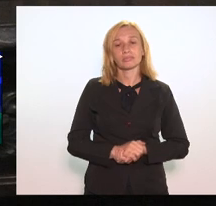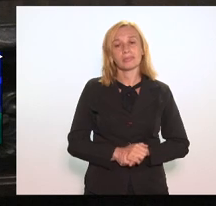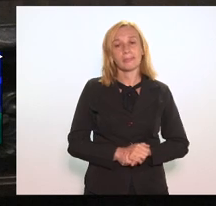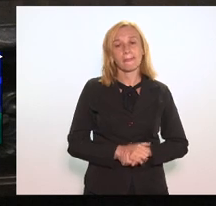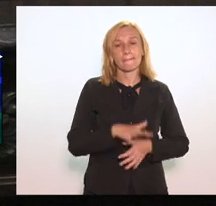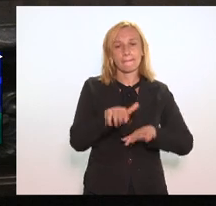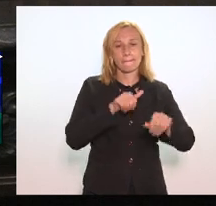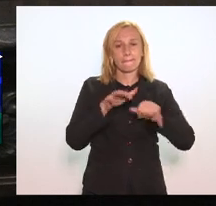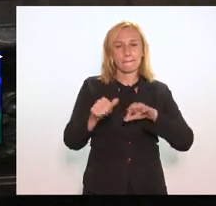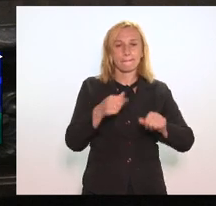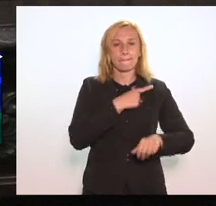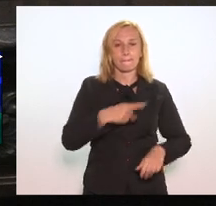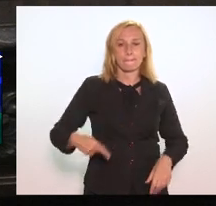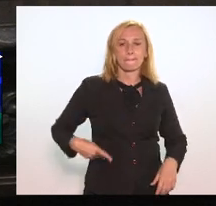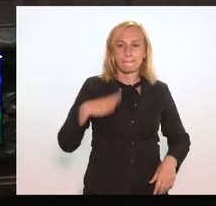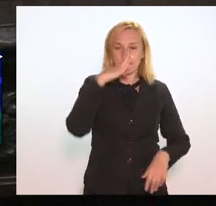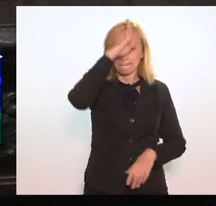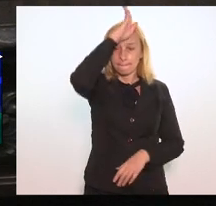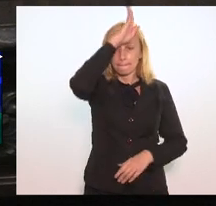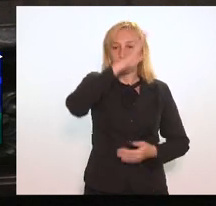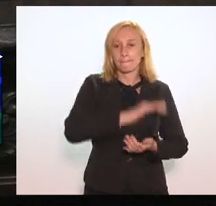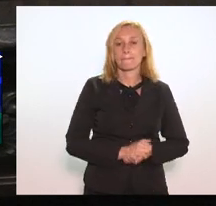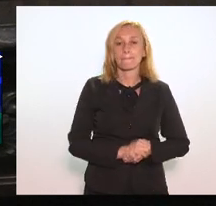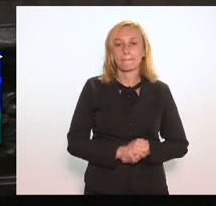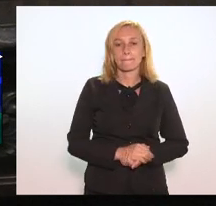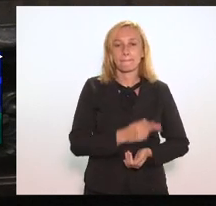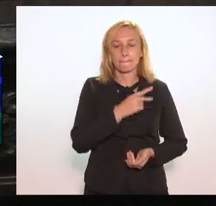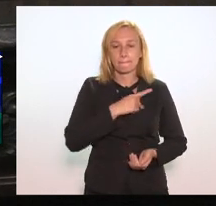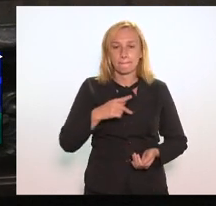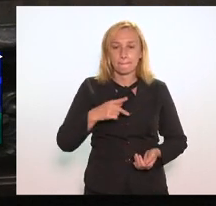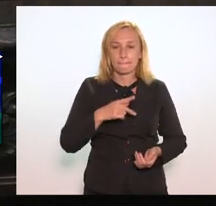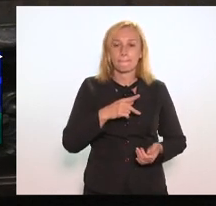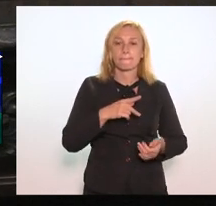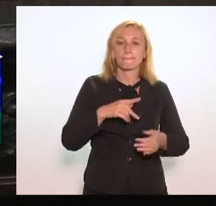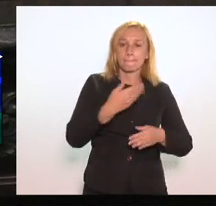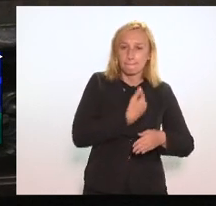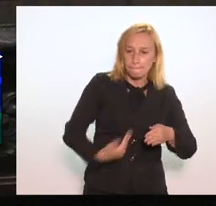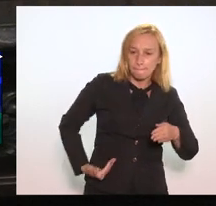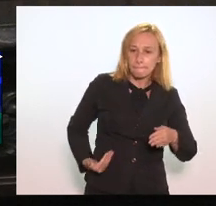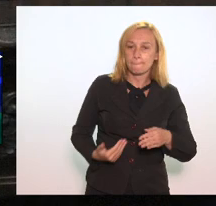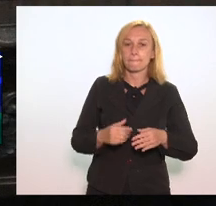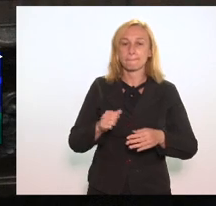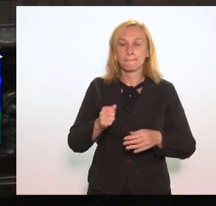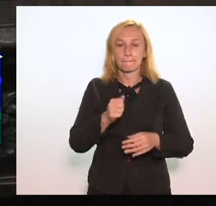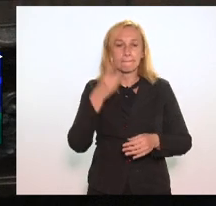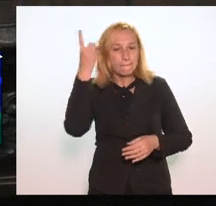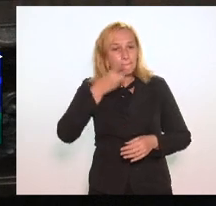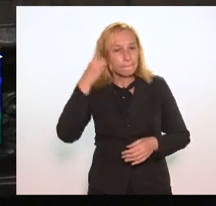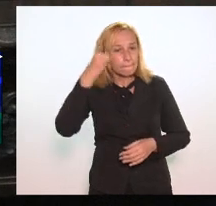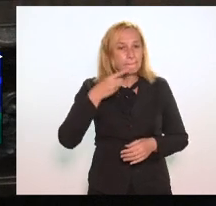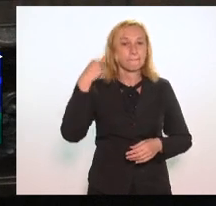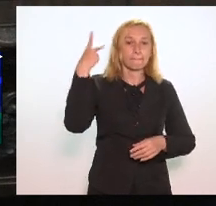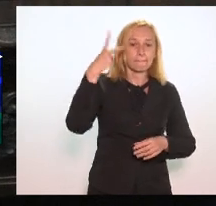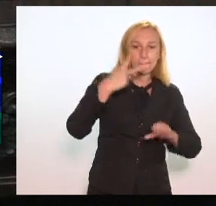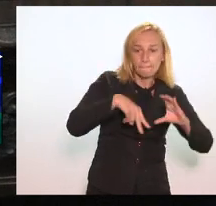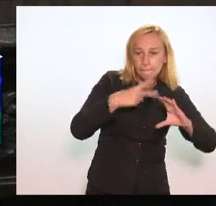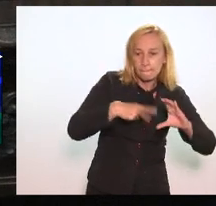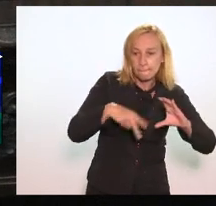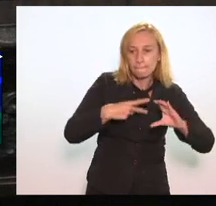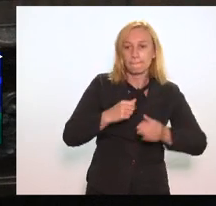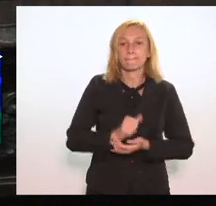chamar o Presidente da República chamar os governadores os deputados vereadores